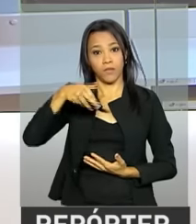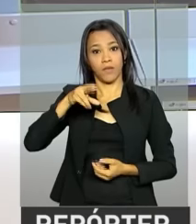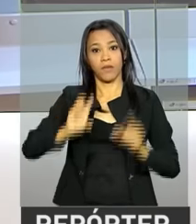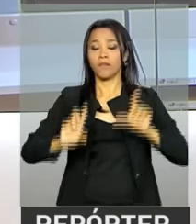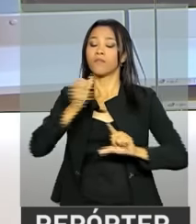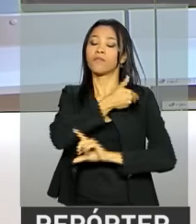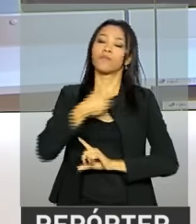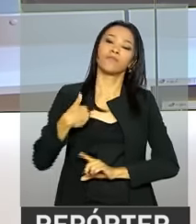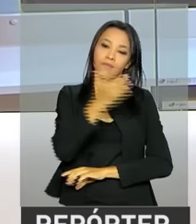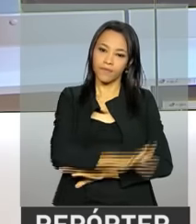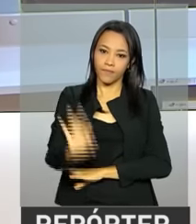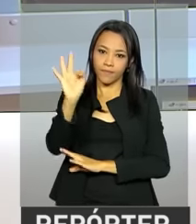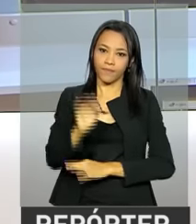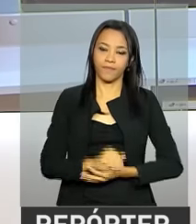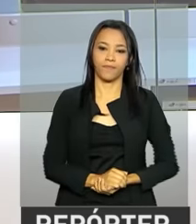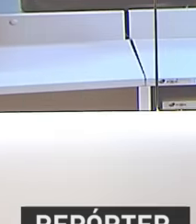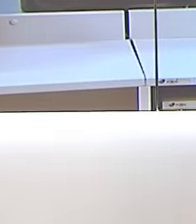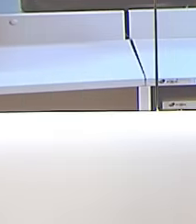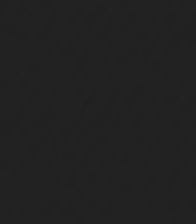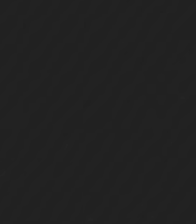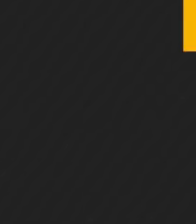NBR a TV do Governo